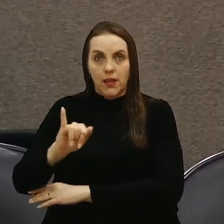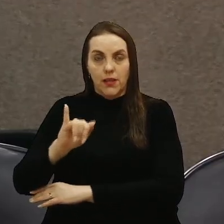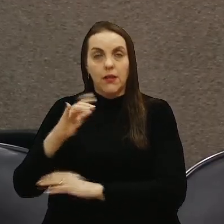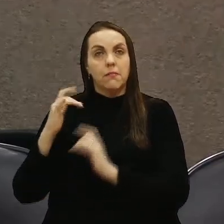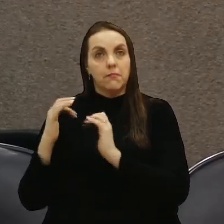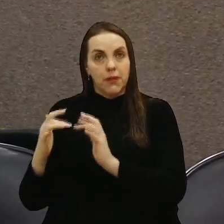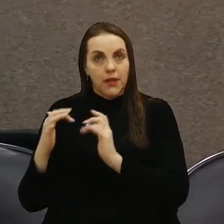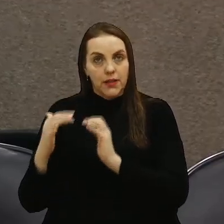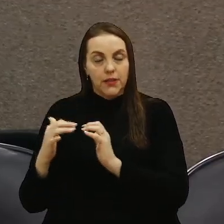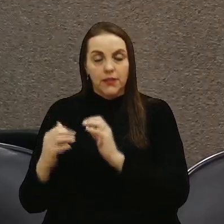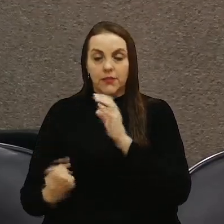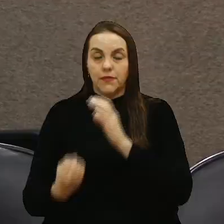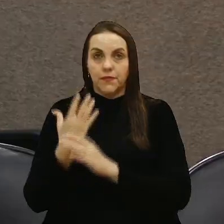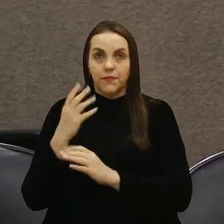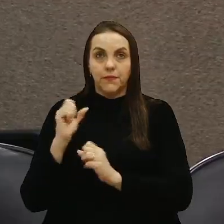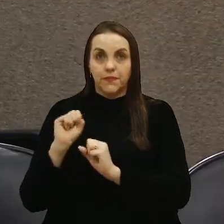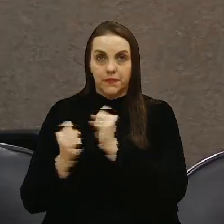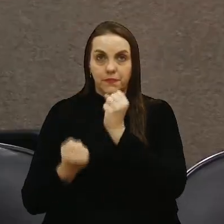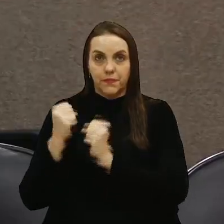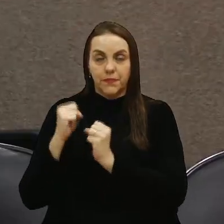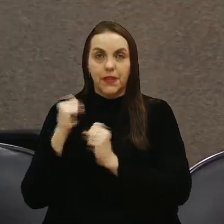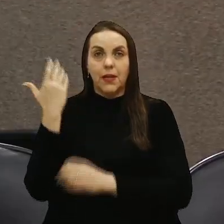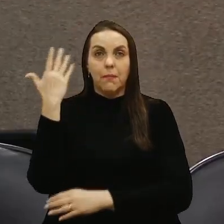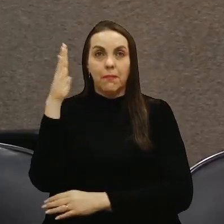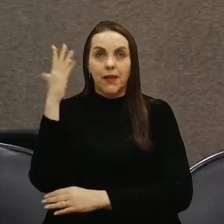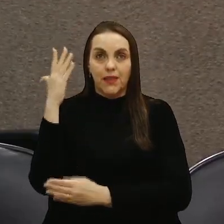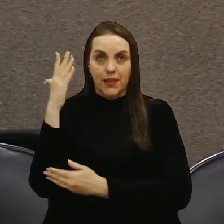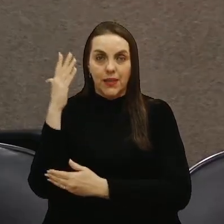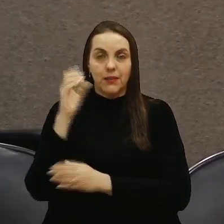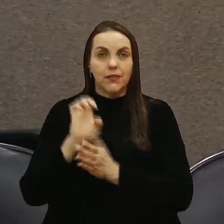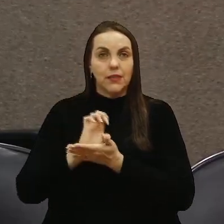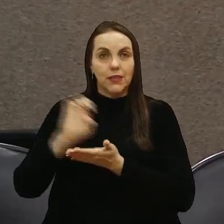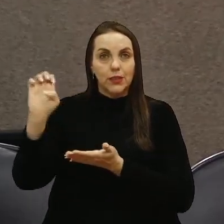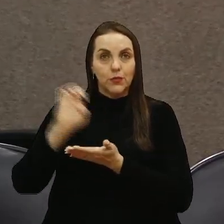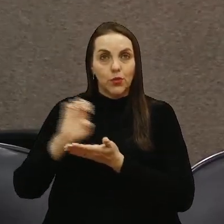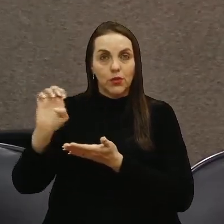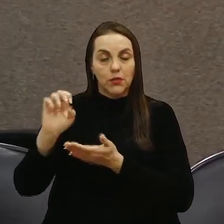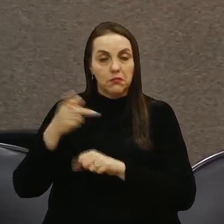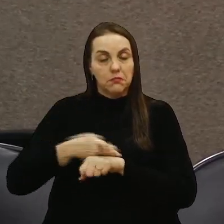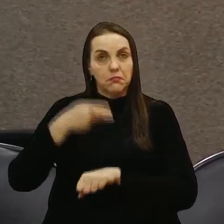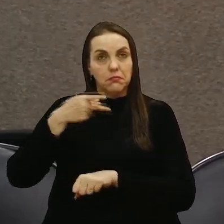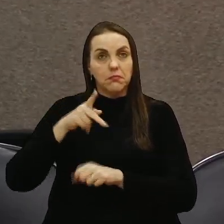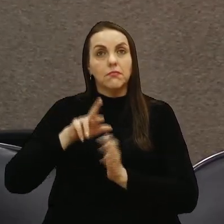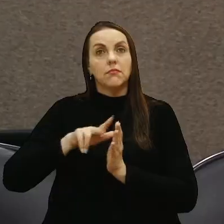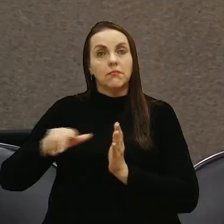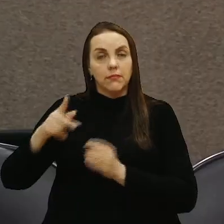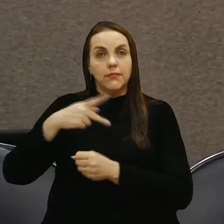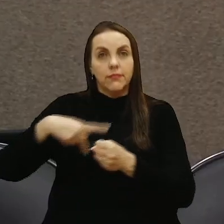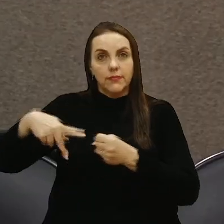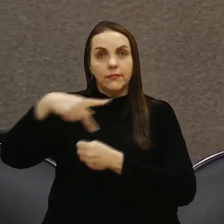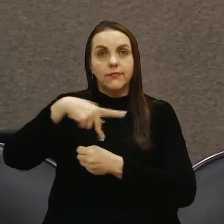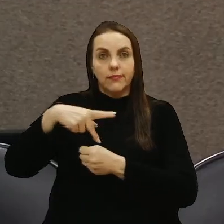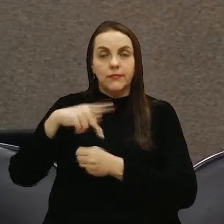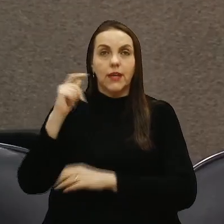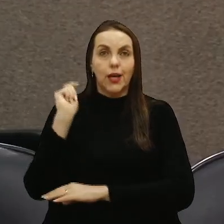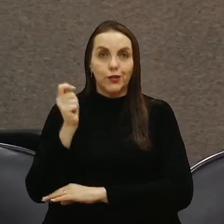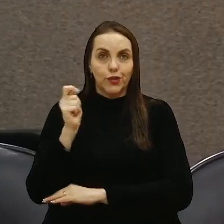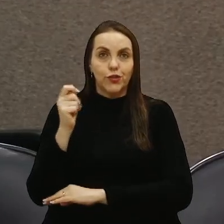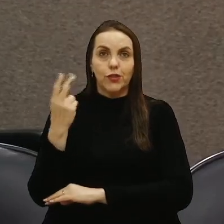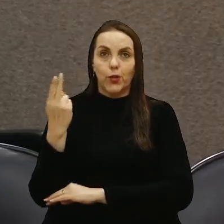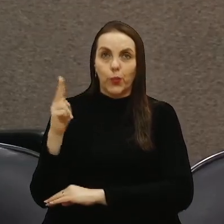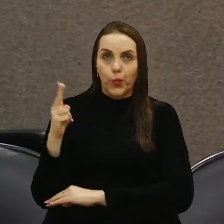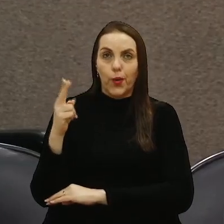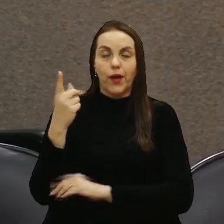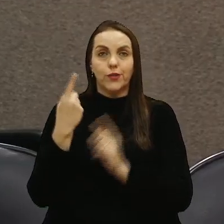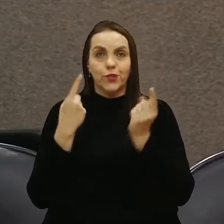fabrica as máquinas do ramo madeireiro, exportando seus produtos por vários países, Argentina, Uruguai, Chile